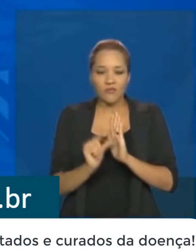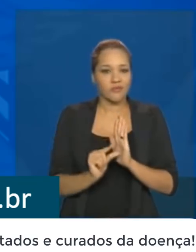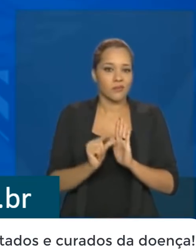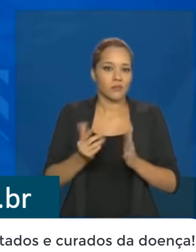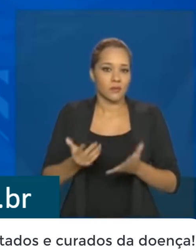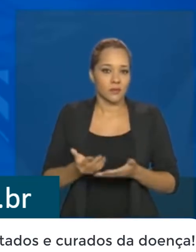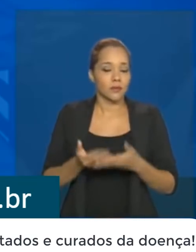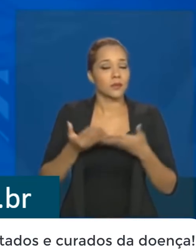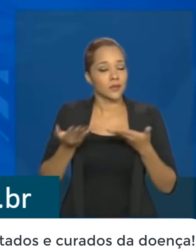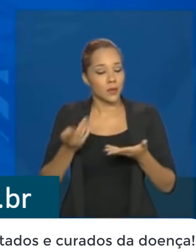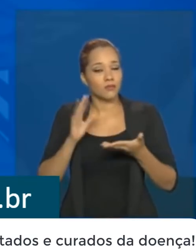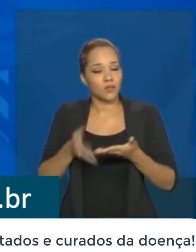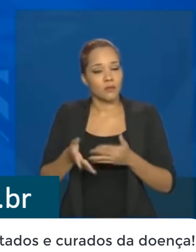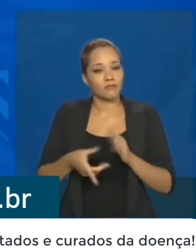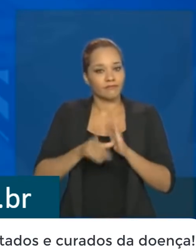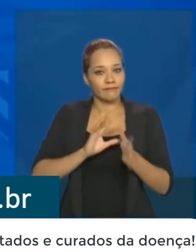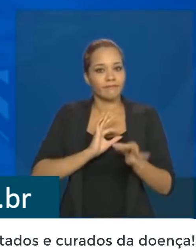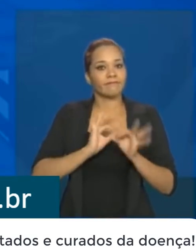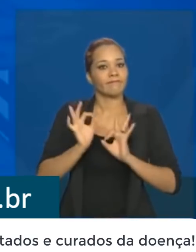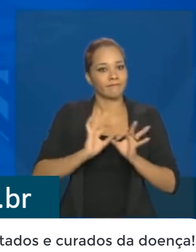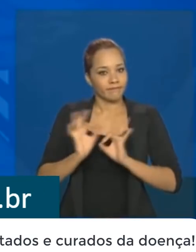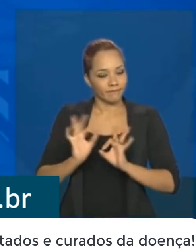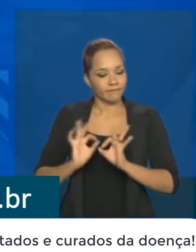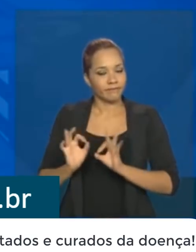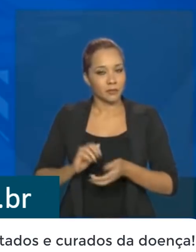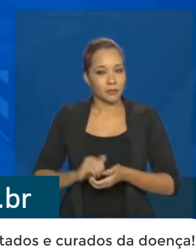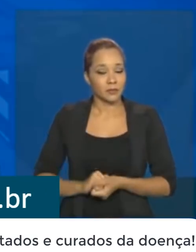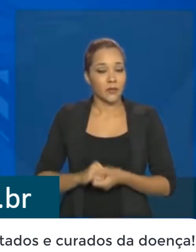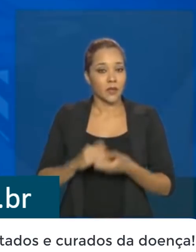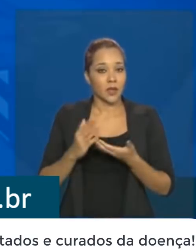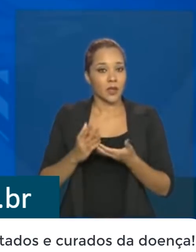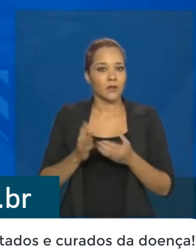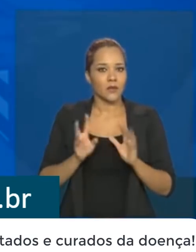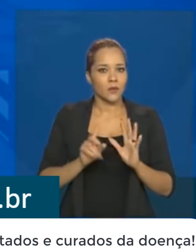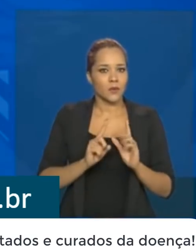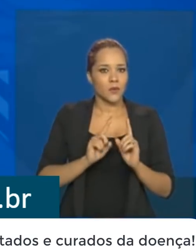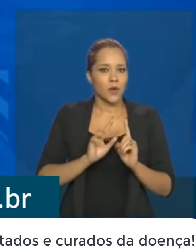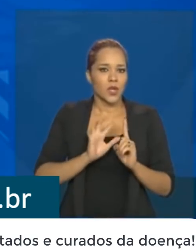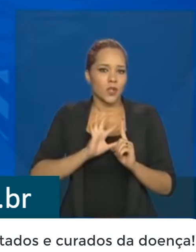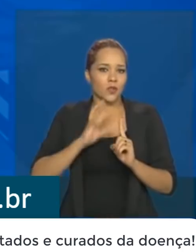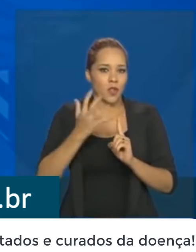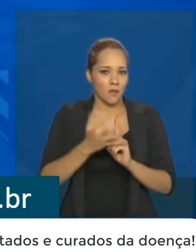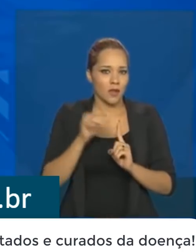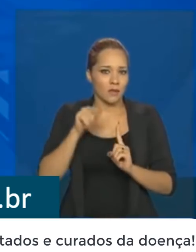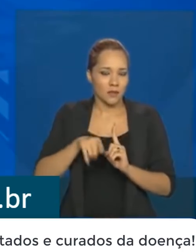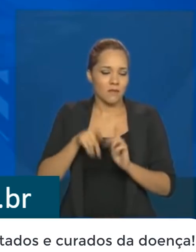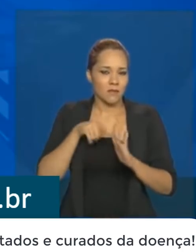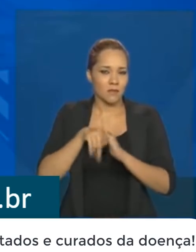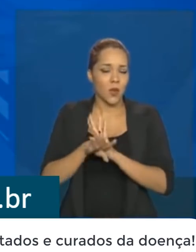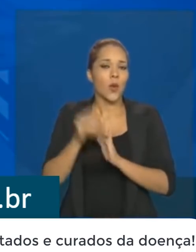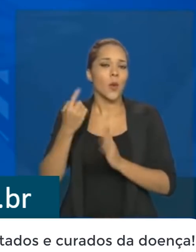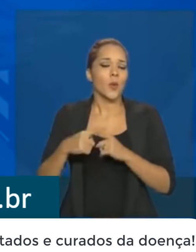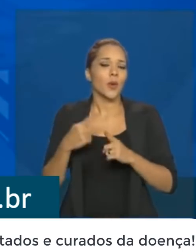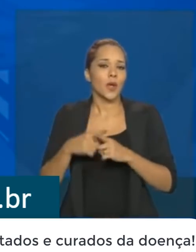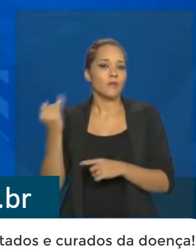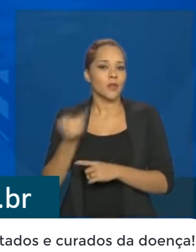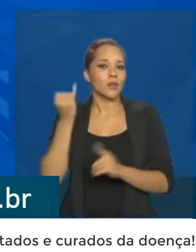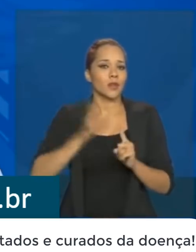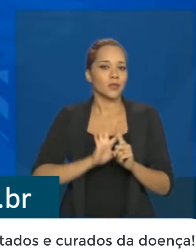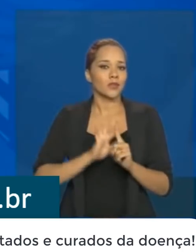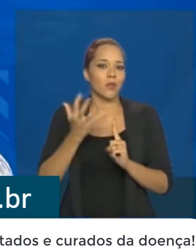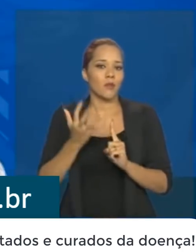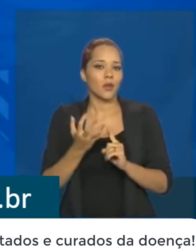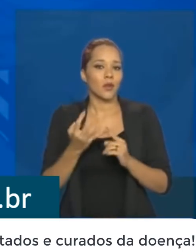Nós estamos nos preparando. E a questão do isolamento, que você me perguntou, por que a importância do isolamento?